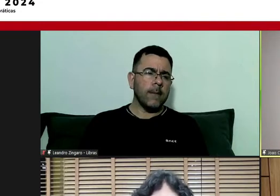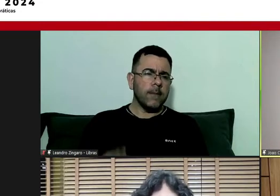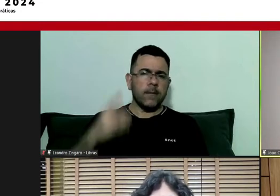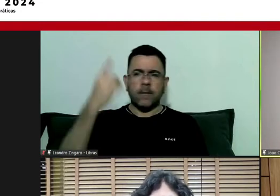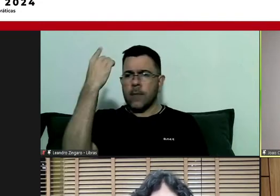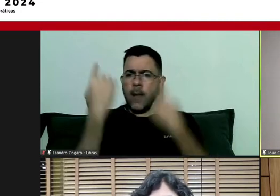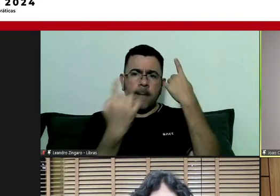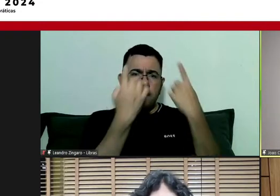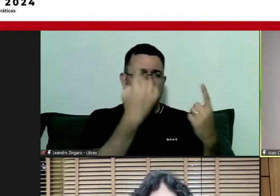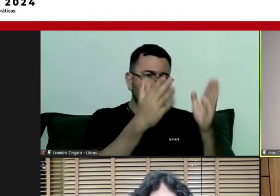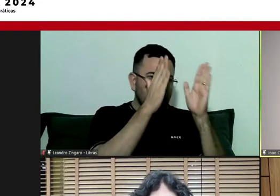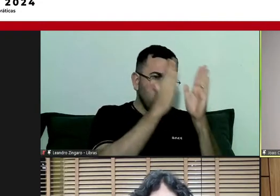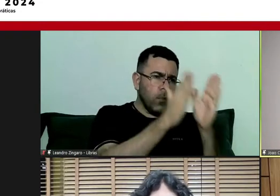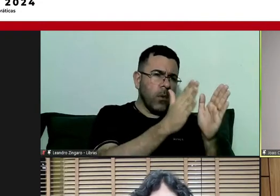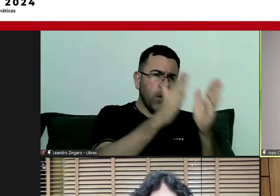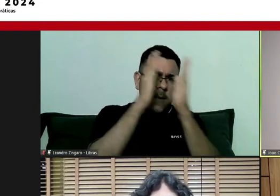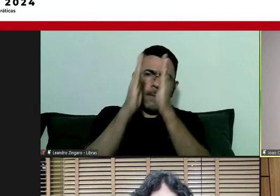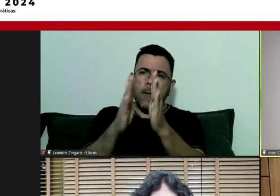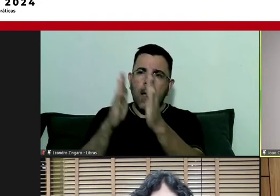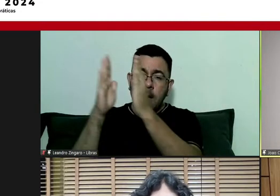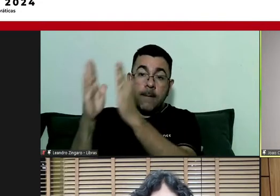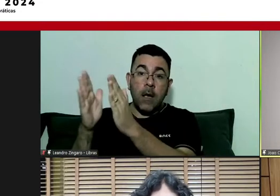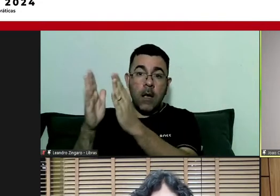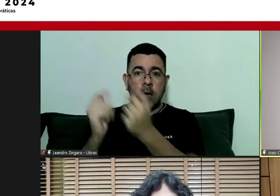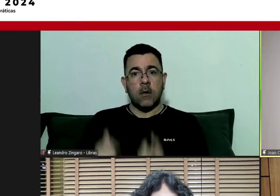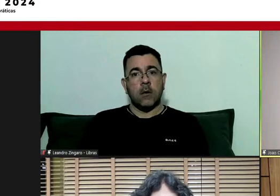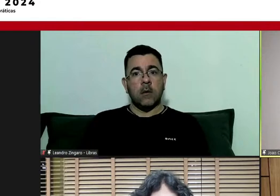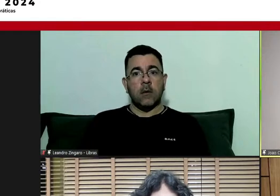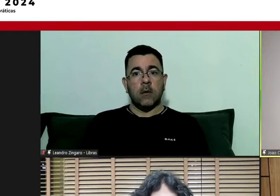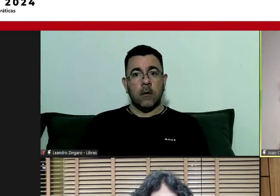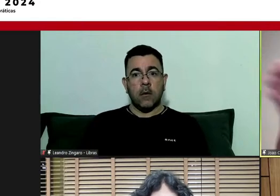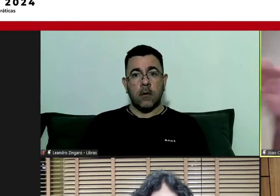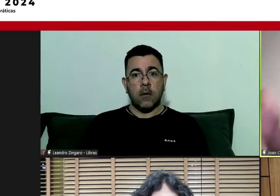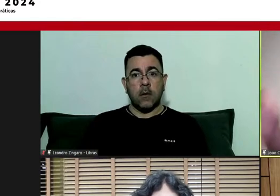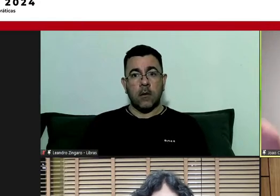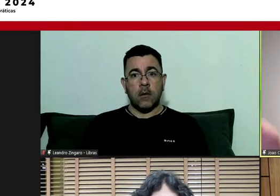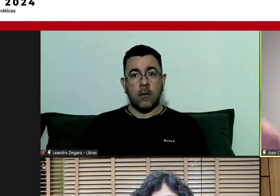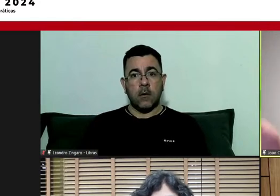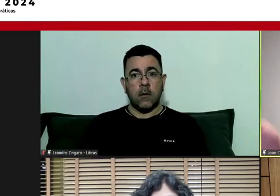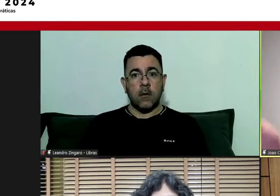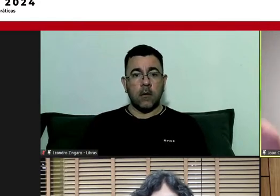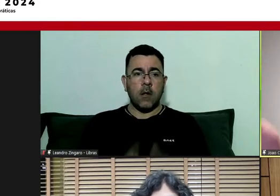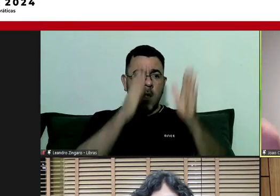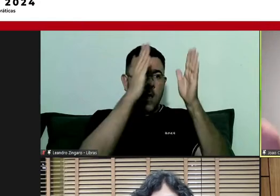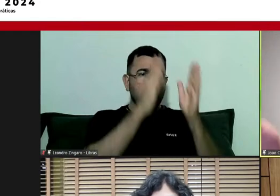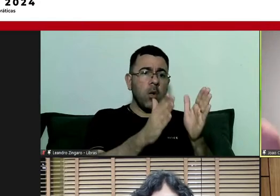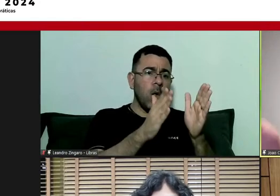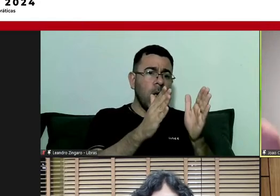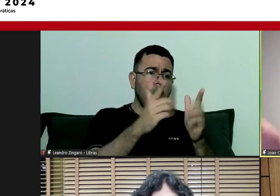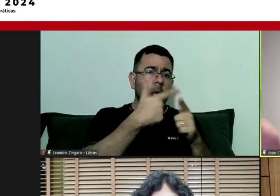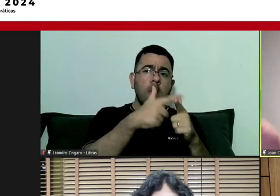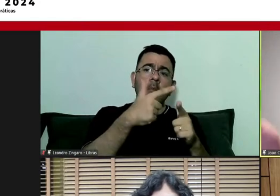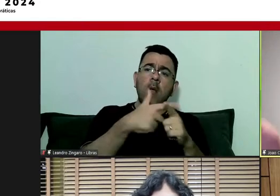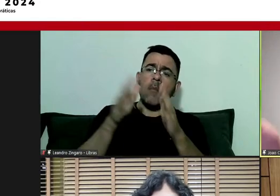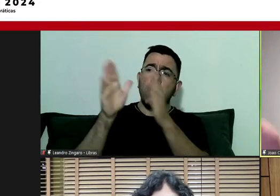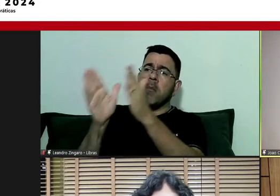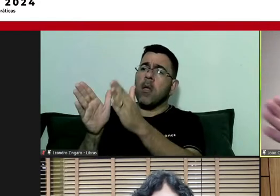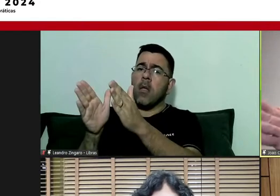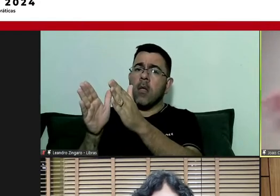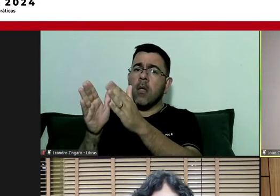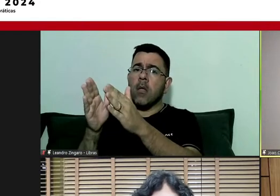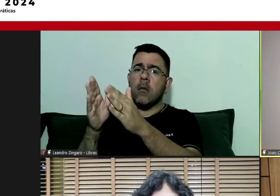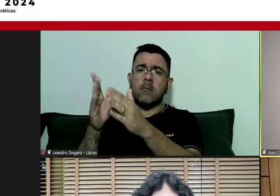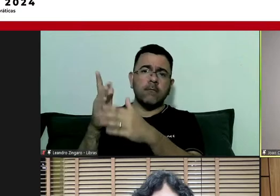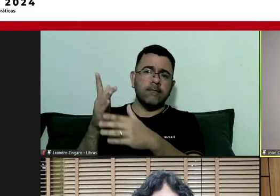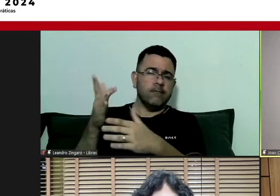muito problema público é esse né O cara só cuida de aí se for um pouquinho fora da co dele ele não cuida